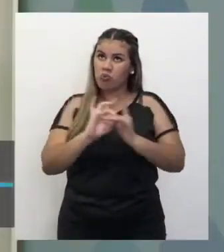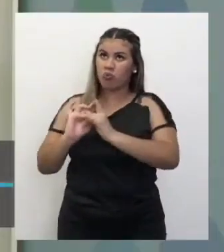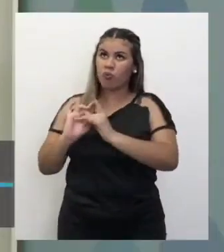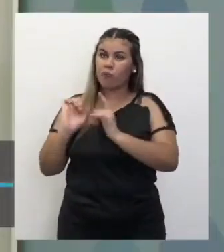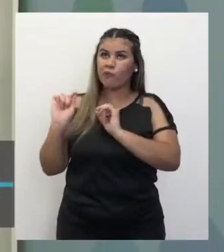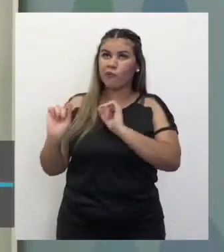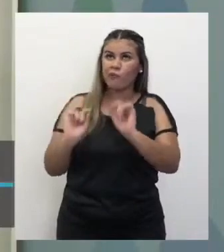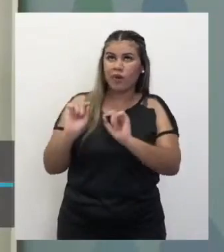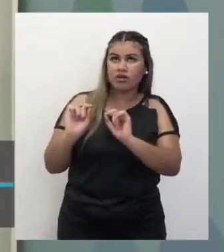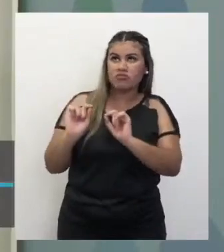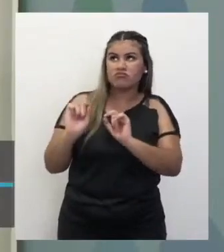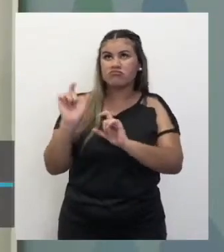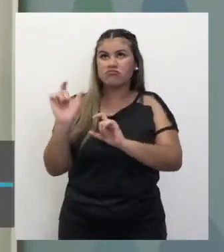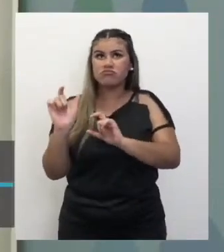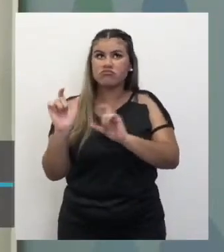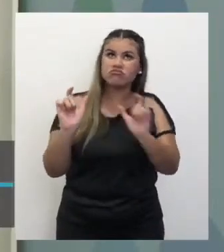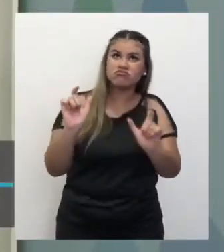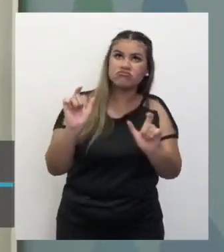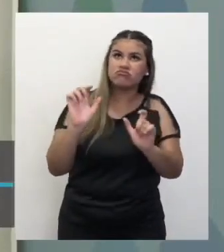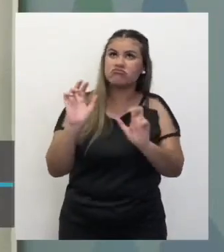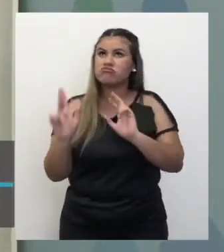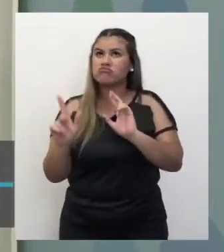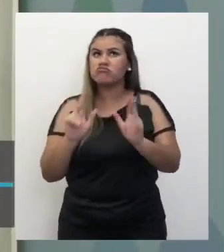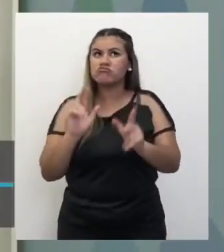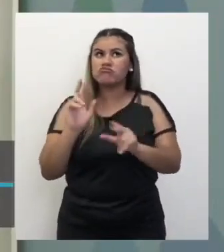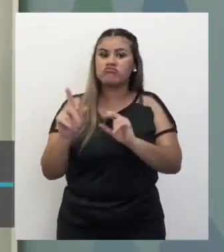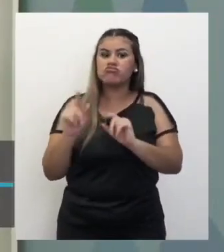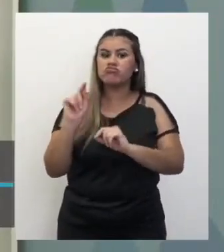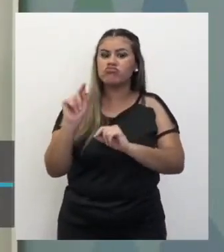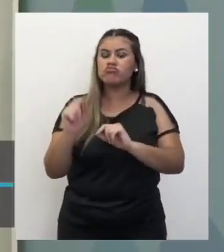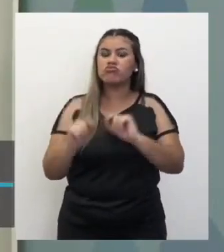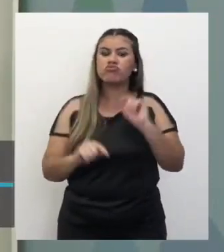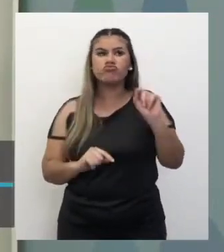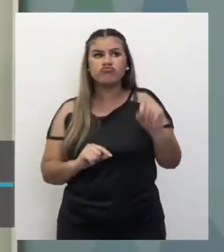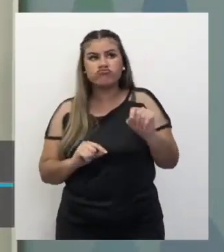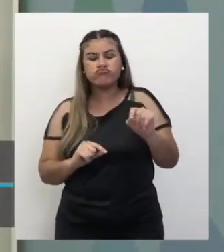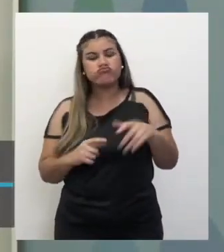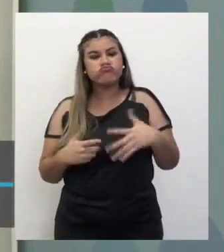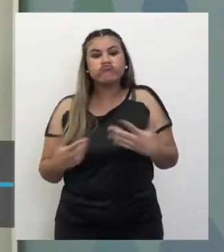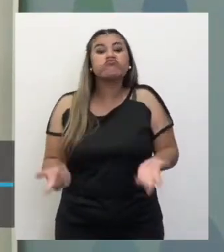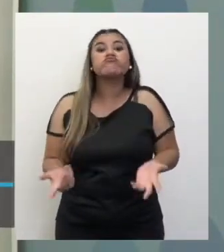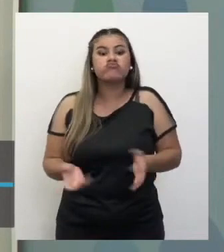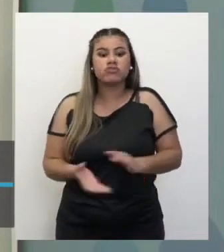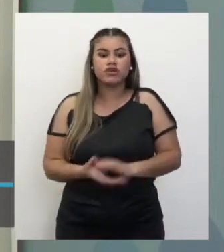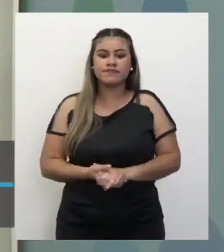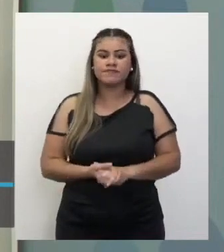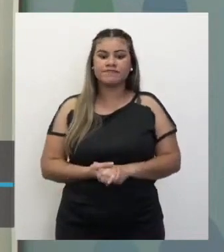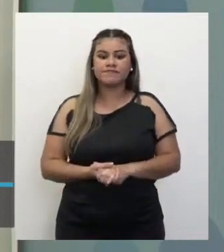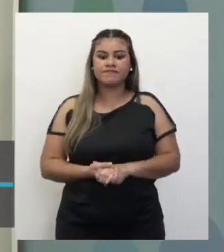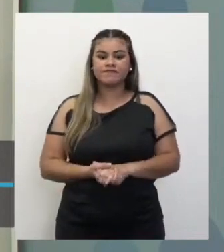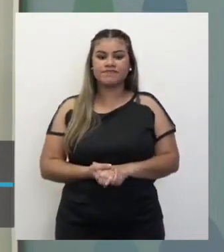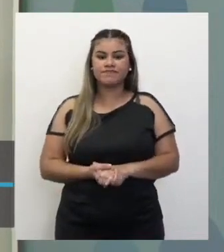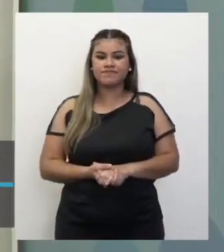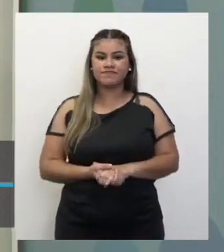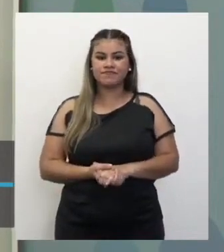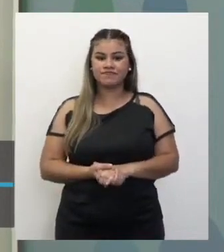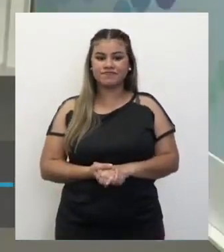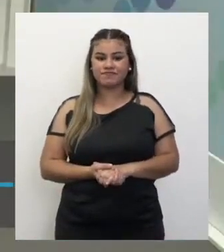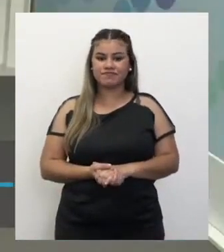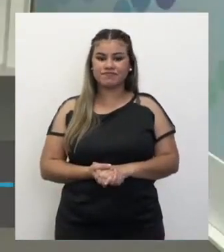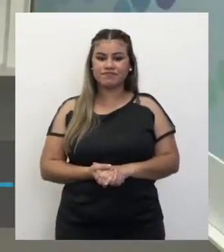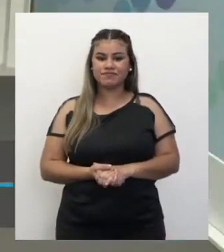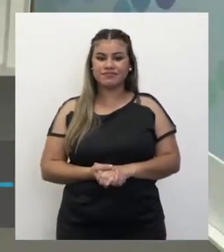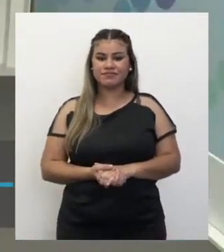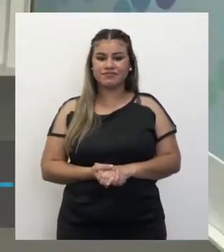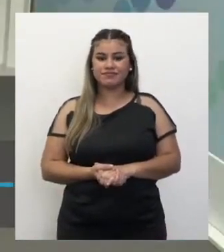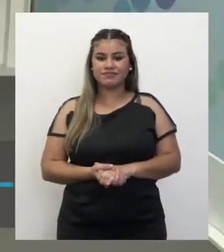uma palavra e usar a outra palavra? Quando é que eu uso a palavra animal e quando eu uso a palavra bicho? Qual a diferença? Os alunos estão participando? Teve